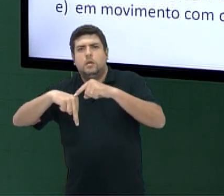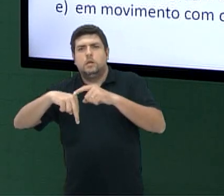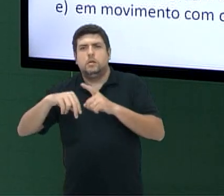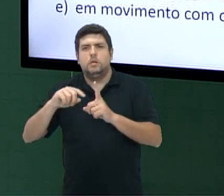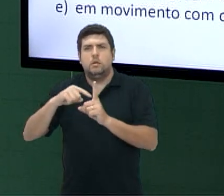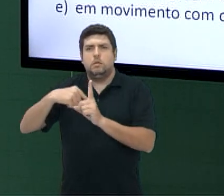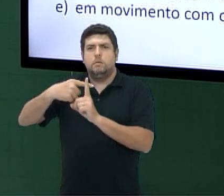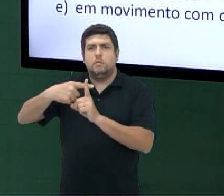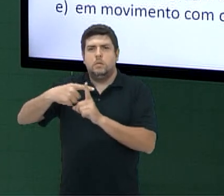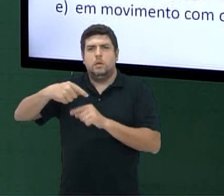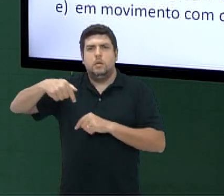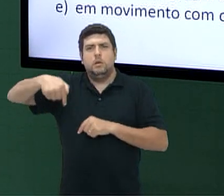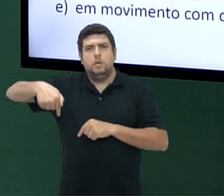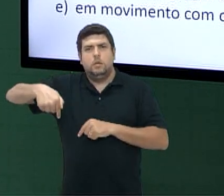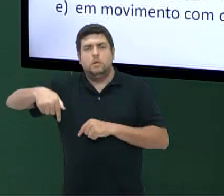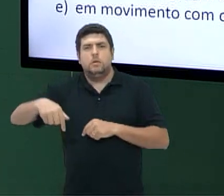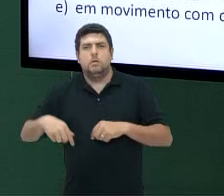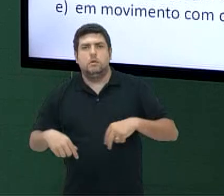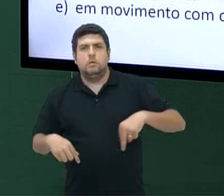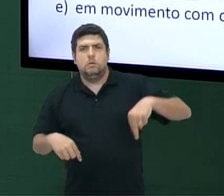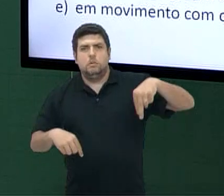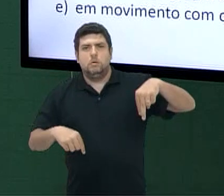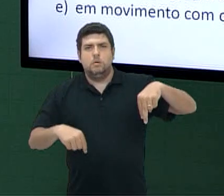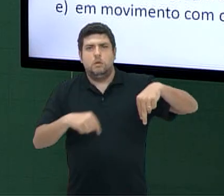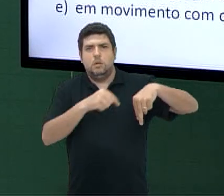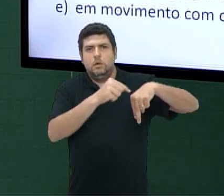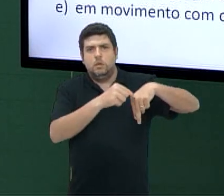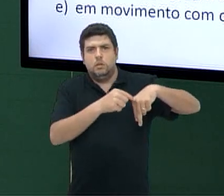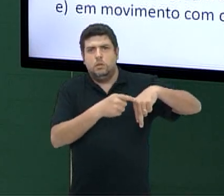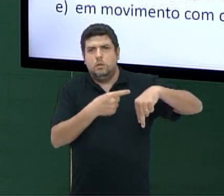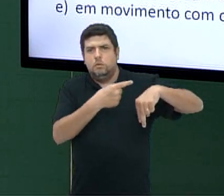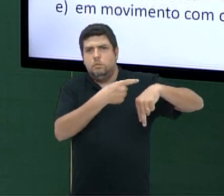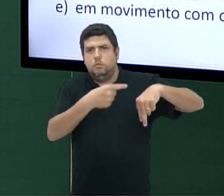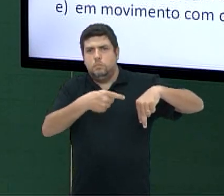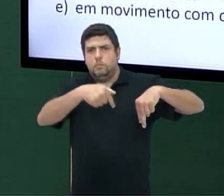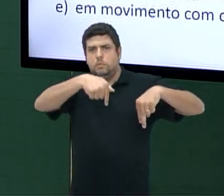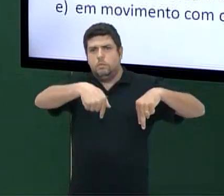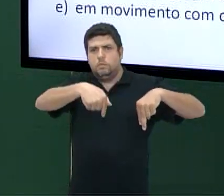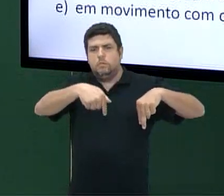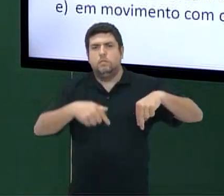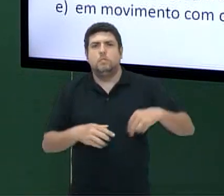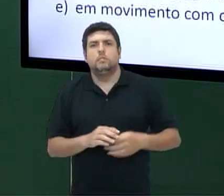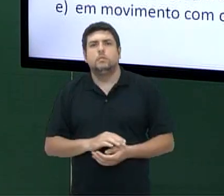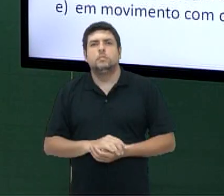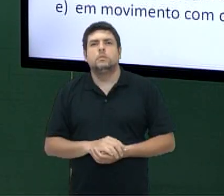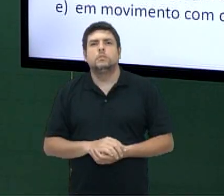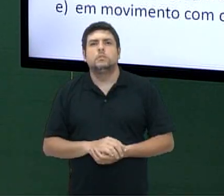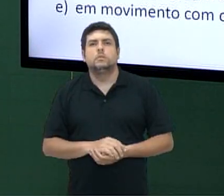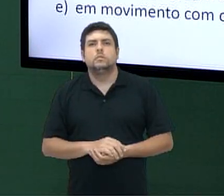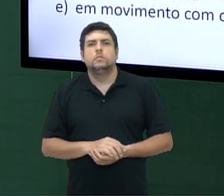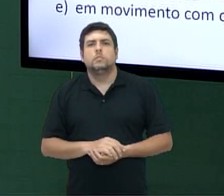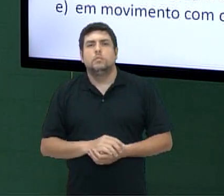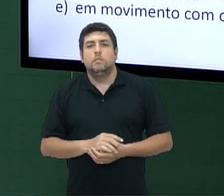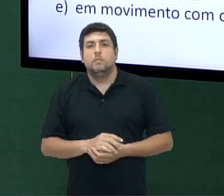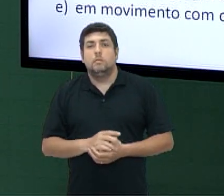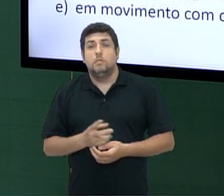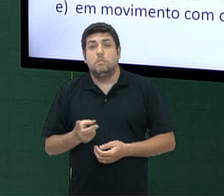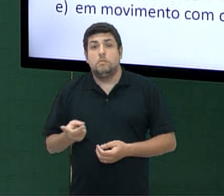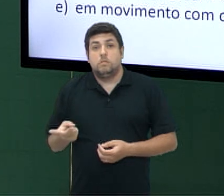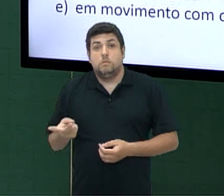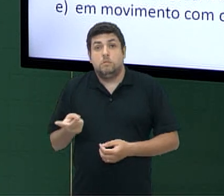uma quantidade de movimento menos que. Certo? E somando isso aqui, vai dar